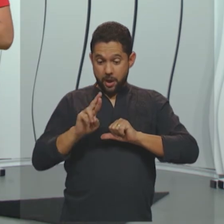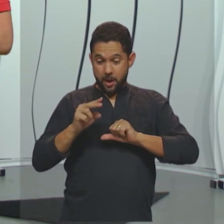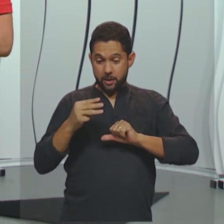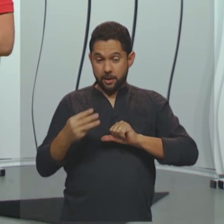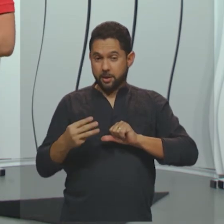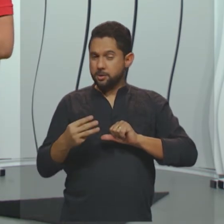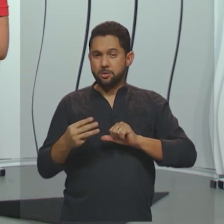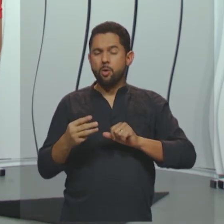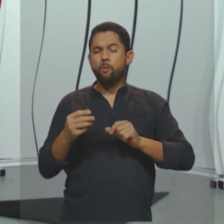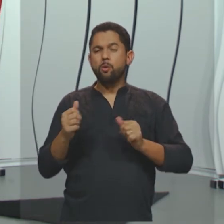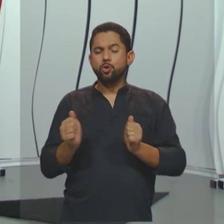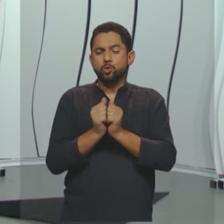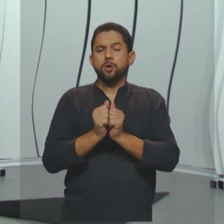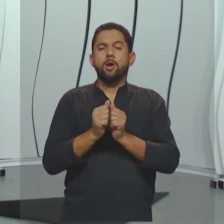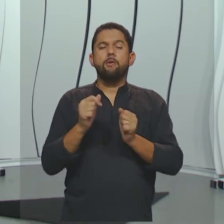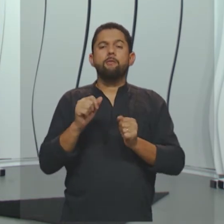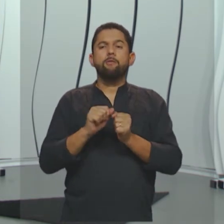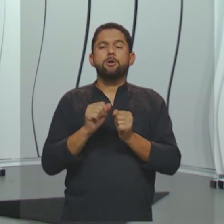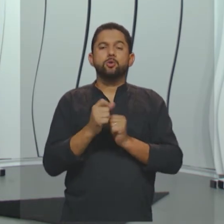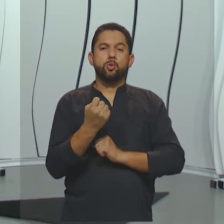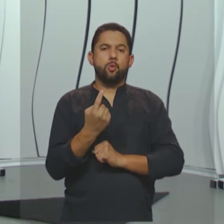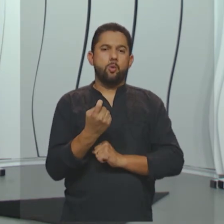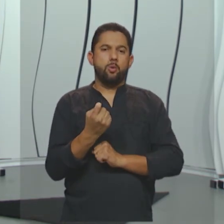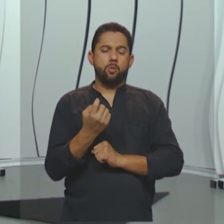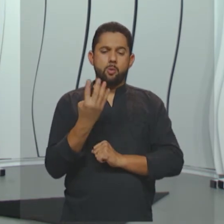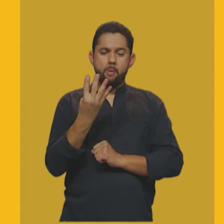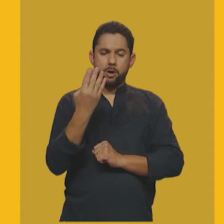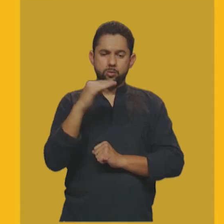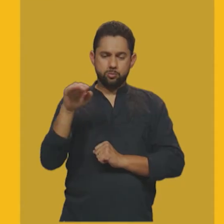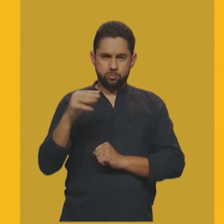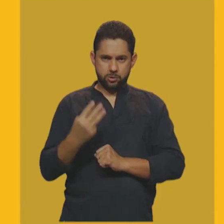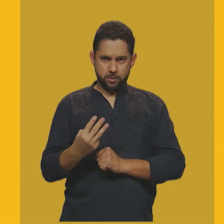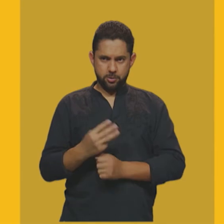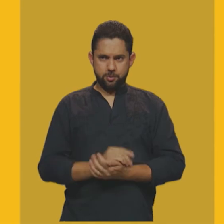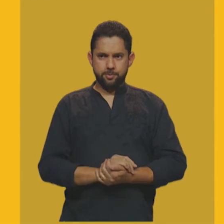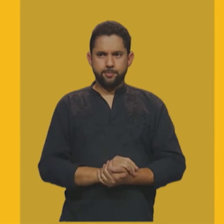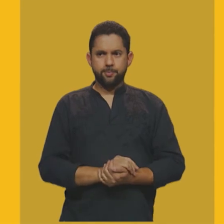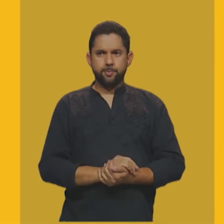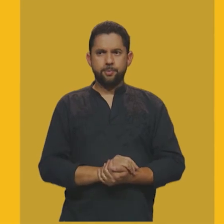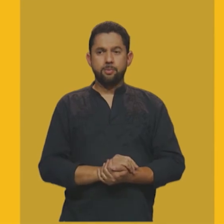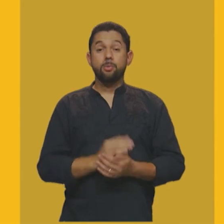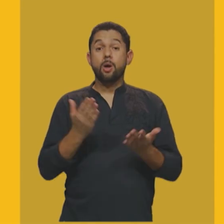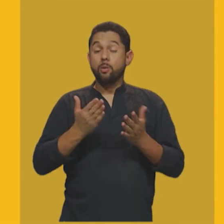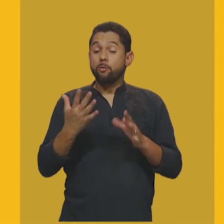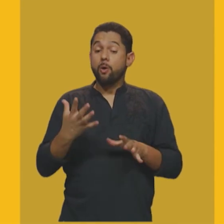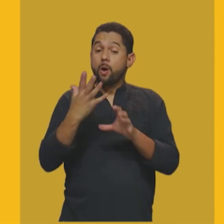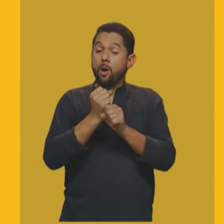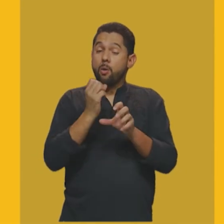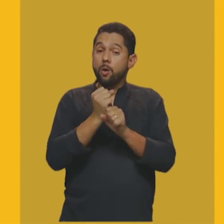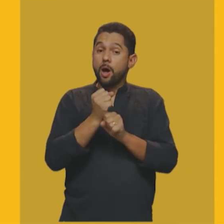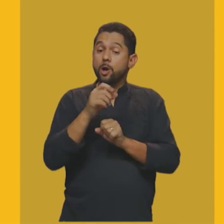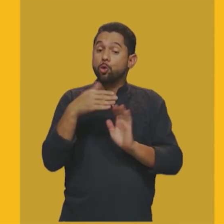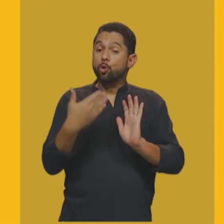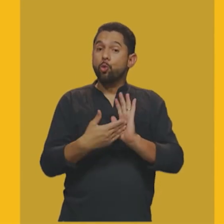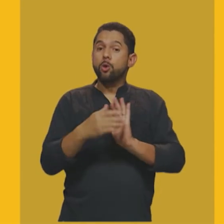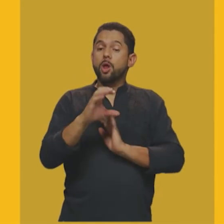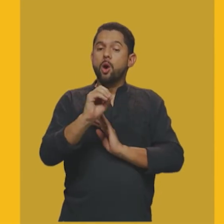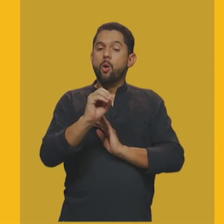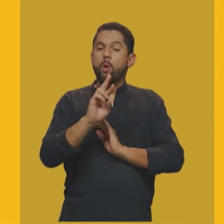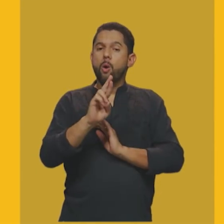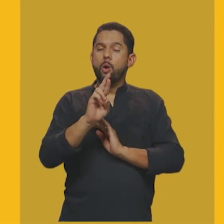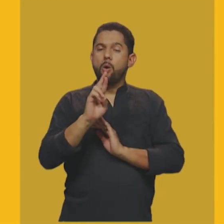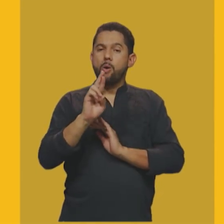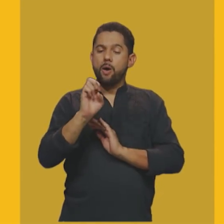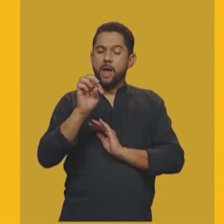de resistência equivalente de 4/3 de ohm. Agora, eu vou calcular a corrente total, mas para calcular a corrente total, eu preciso